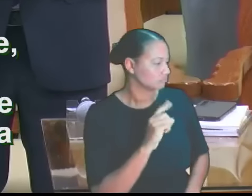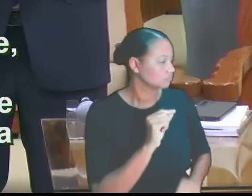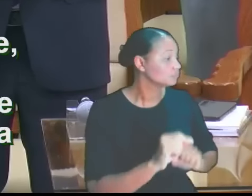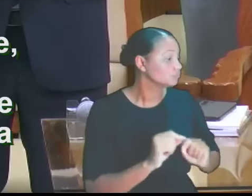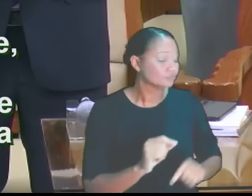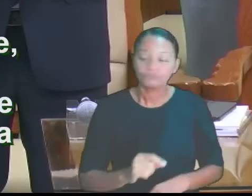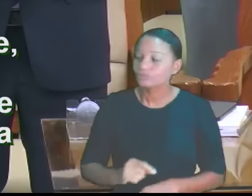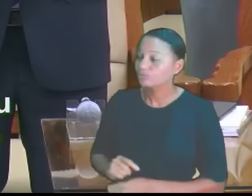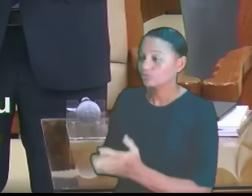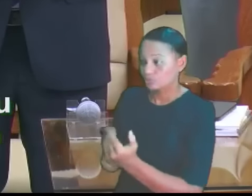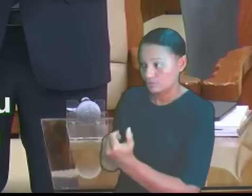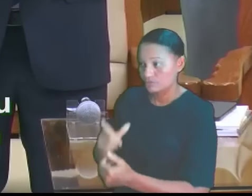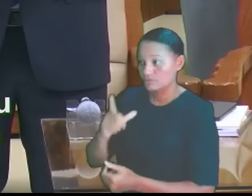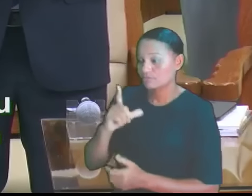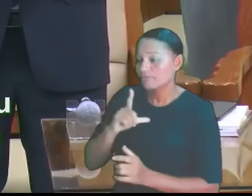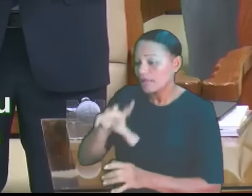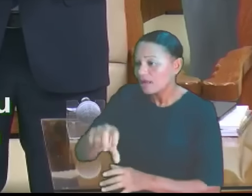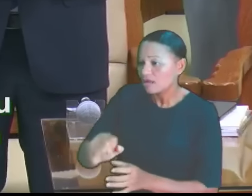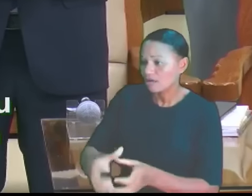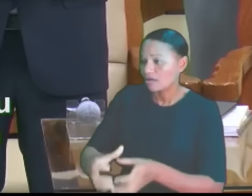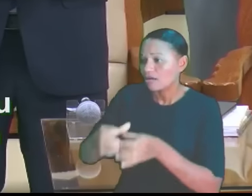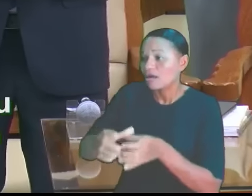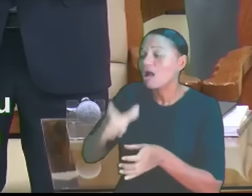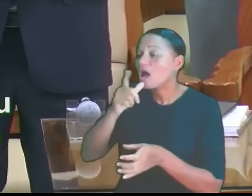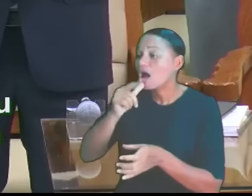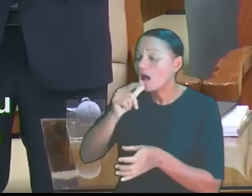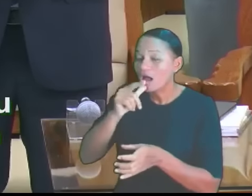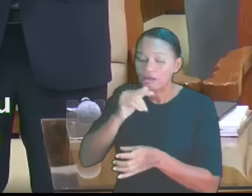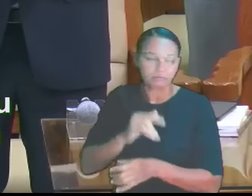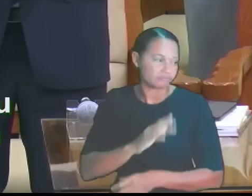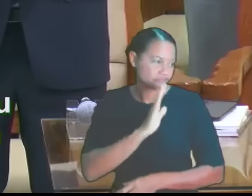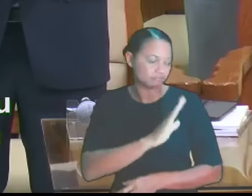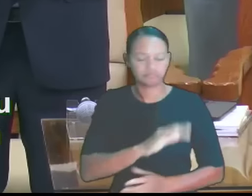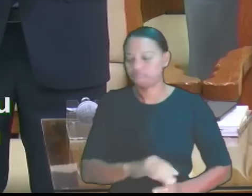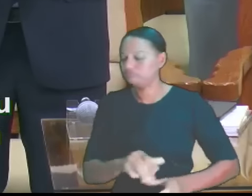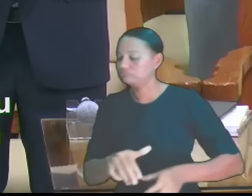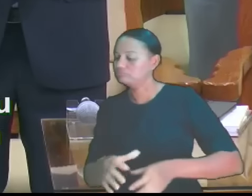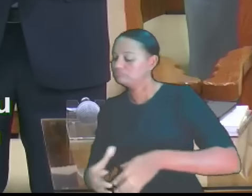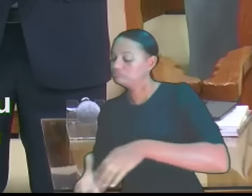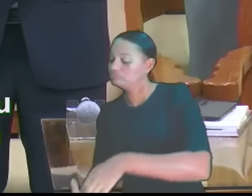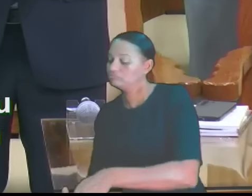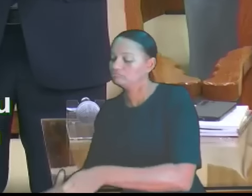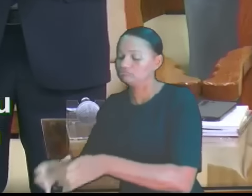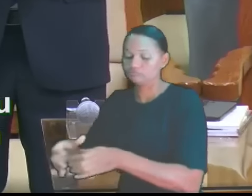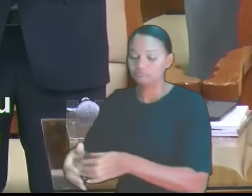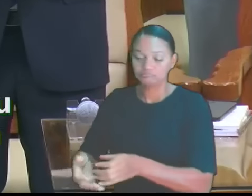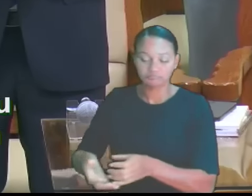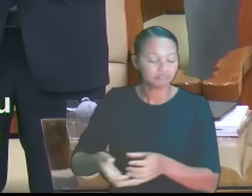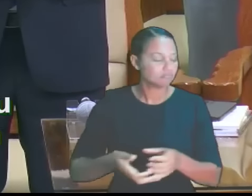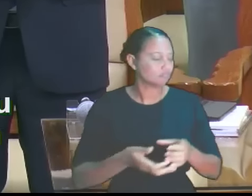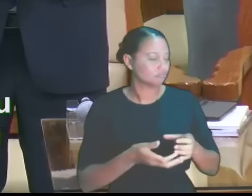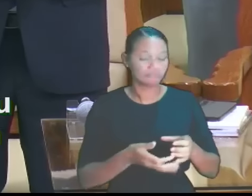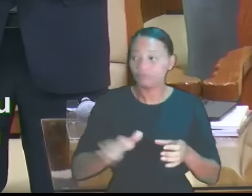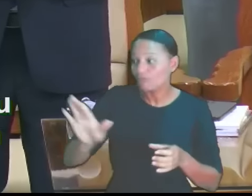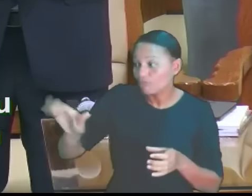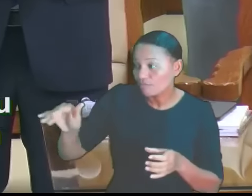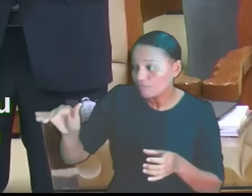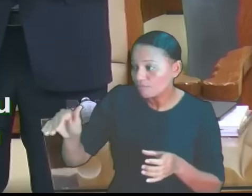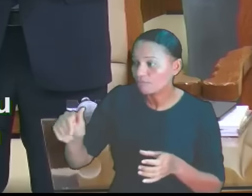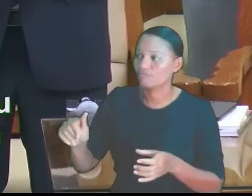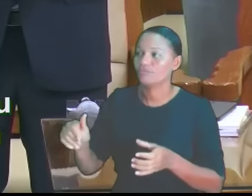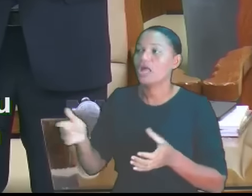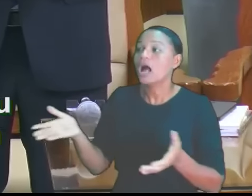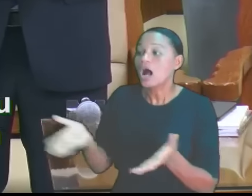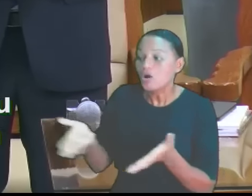pouco de água que beba. Indo ela a buscá-la, ele a chamou e lhe disse: Traz-me